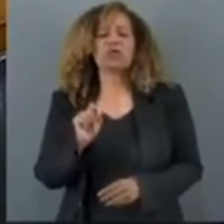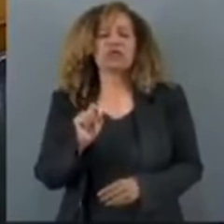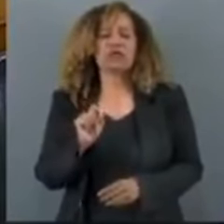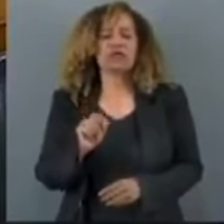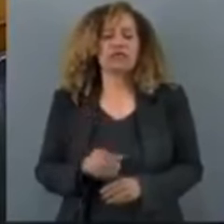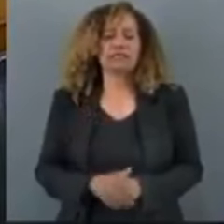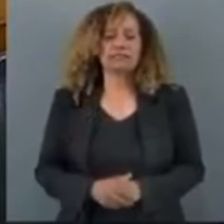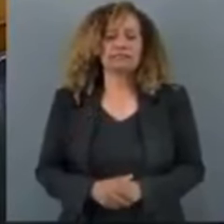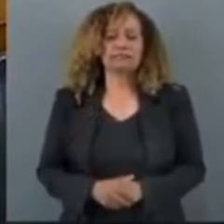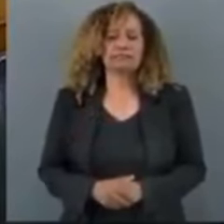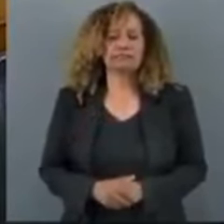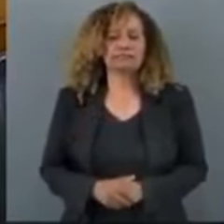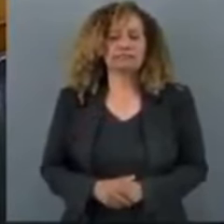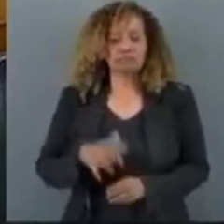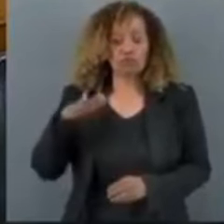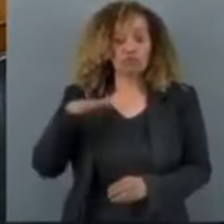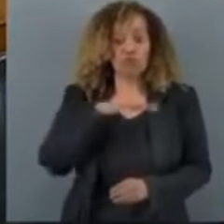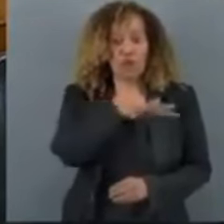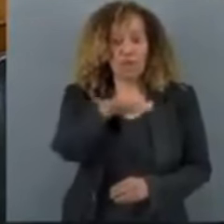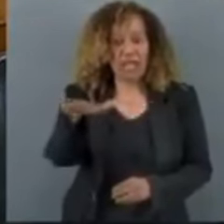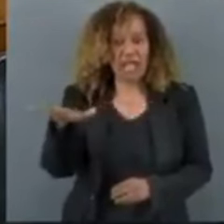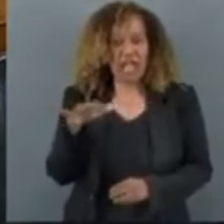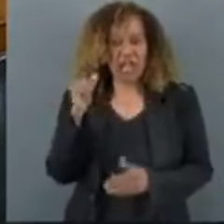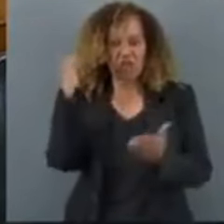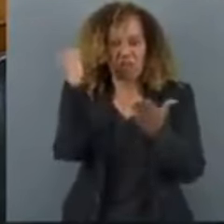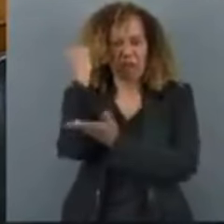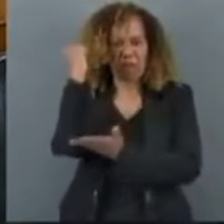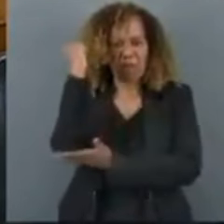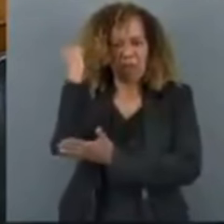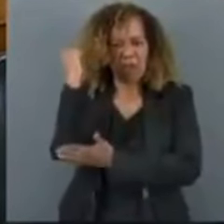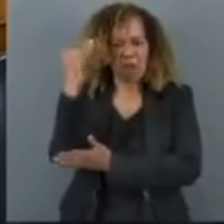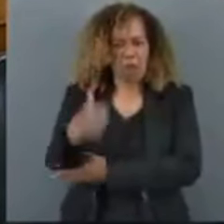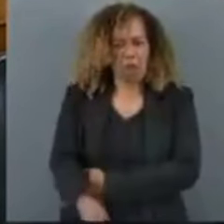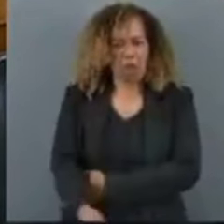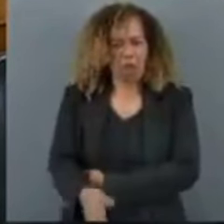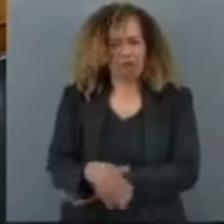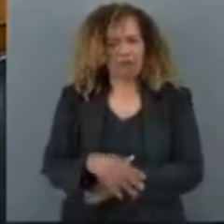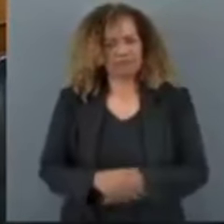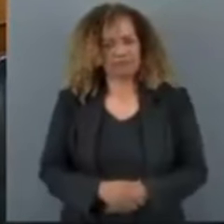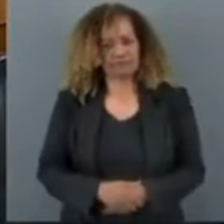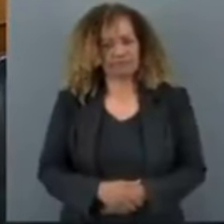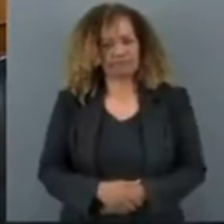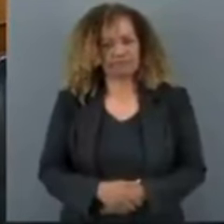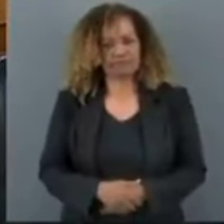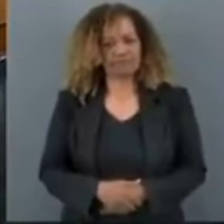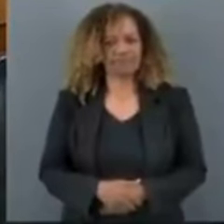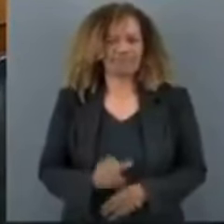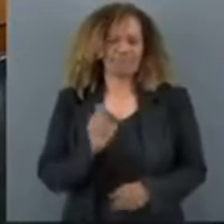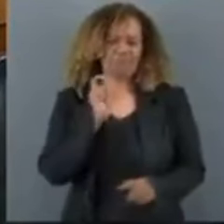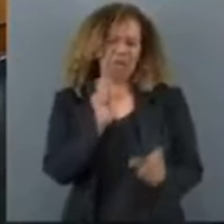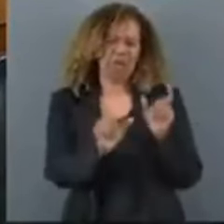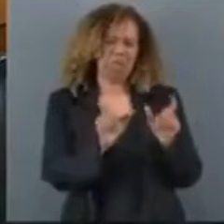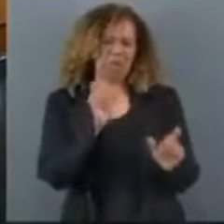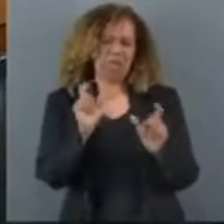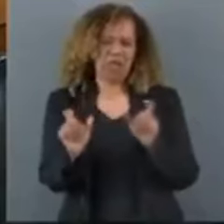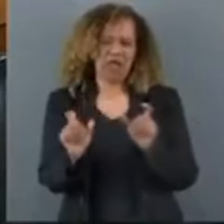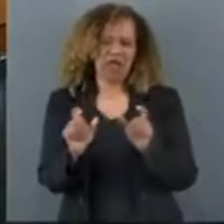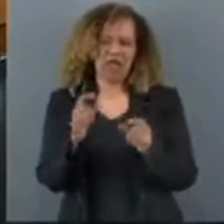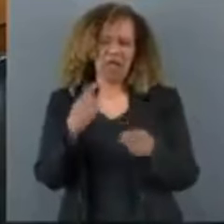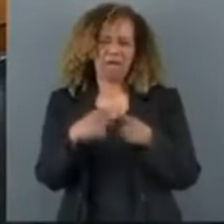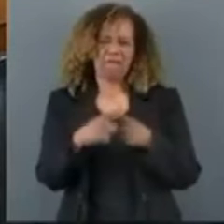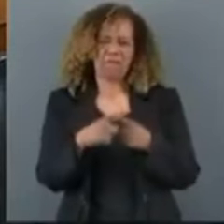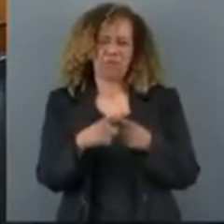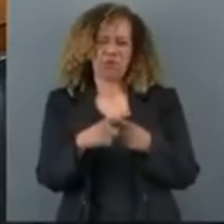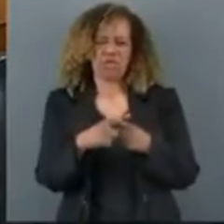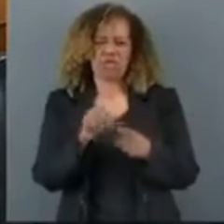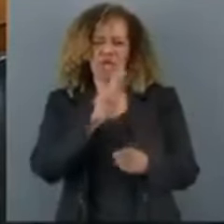o ambiente foi desmatado, etc. não zombe daqueles que tombaram para